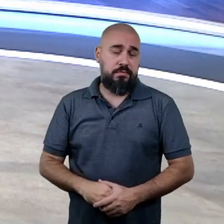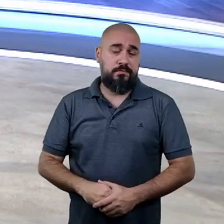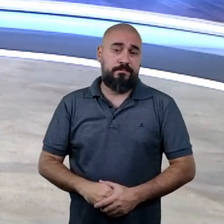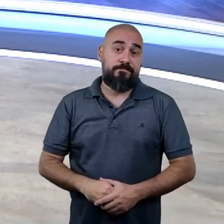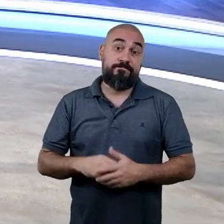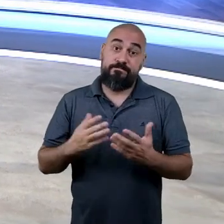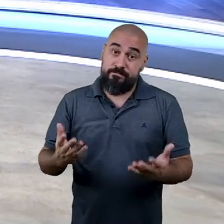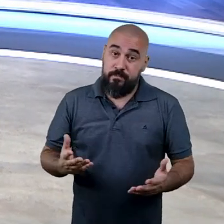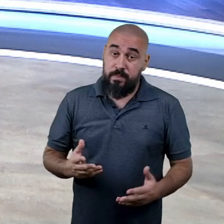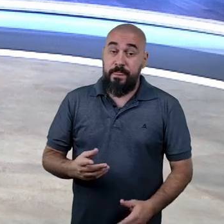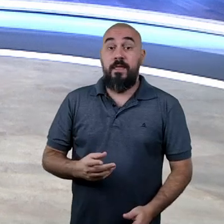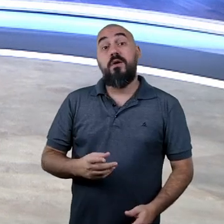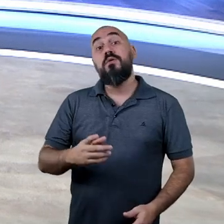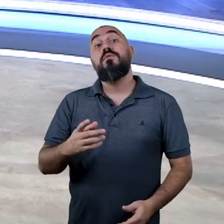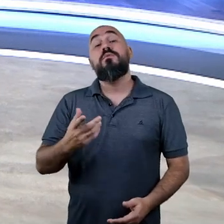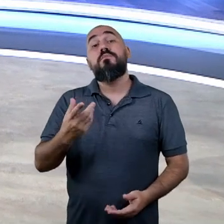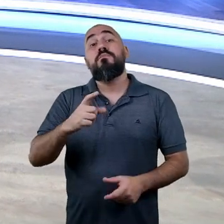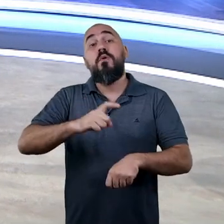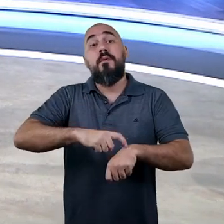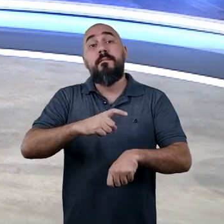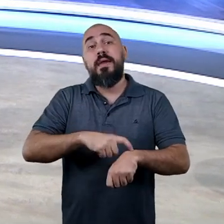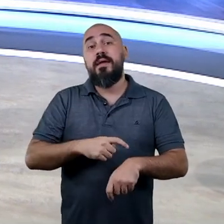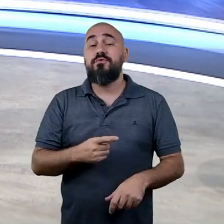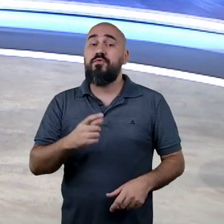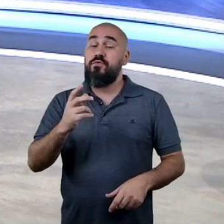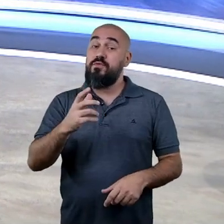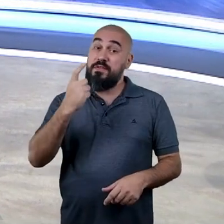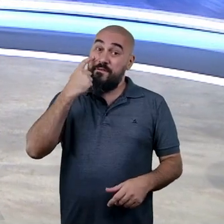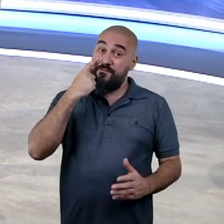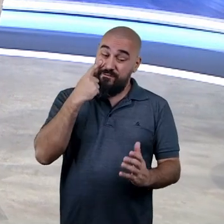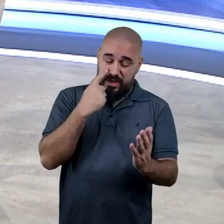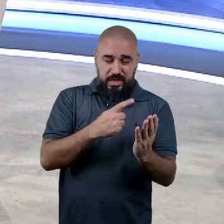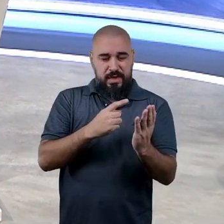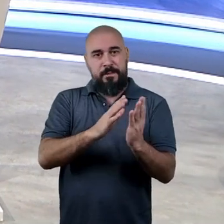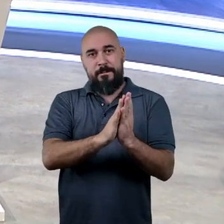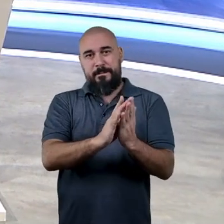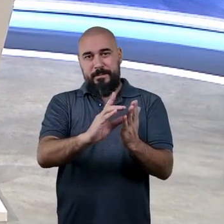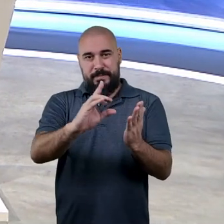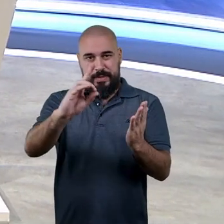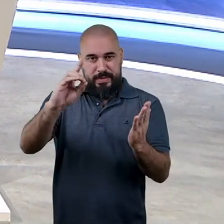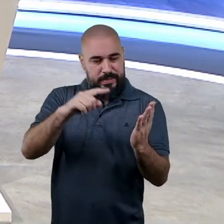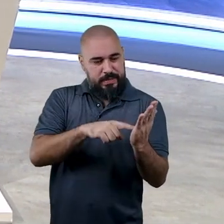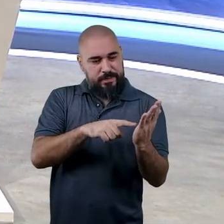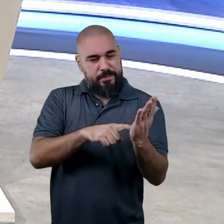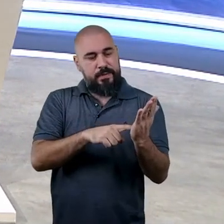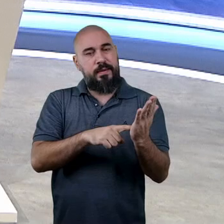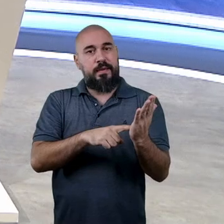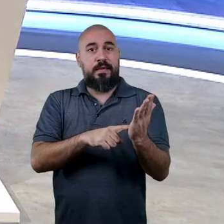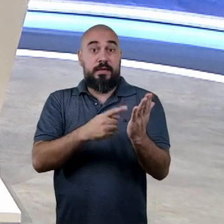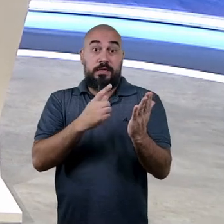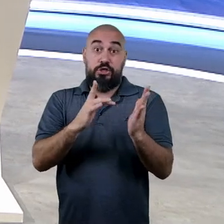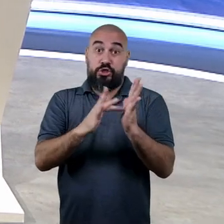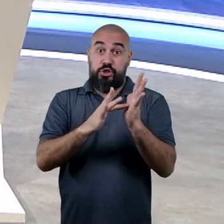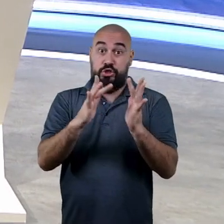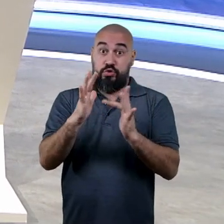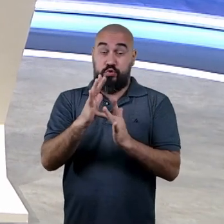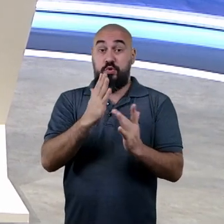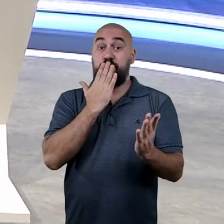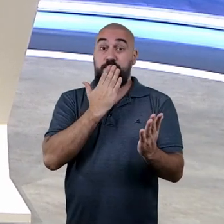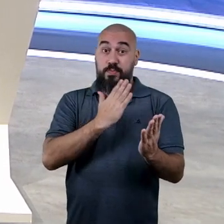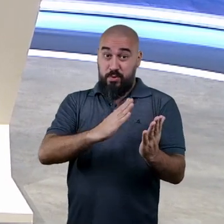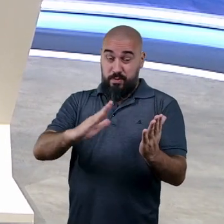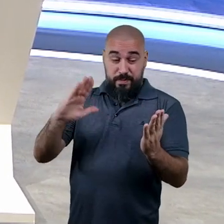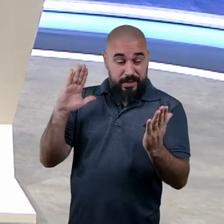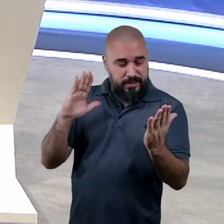Quando você volta os seus olhos para a palavra de Deus, entenda que quando Jesus promete alguma coisa, Ele